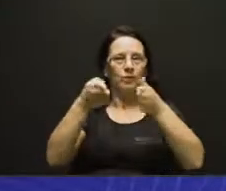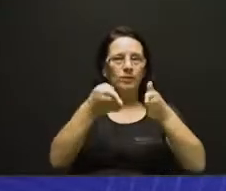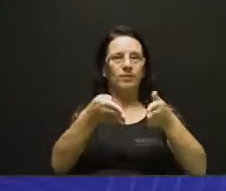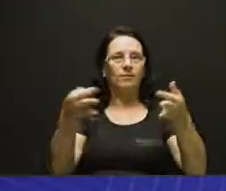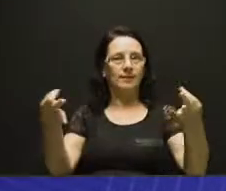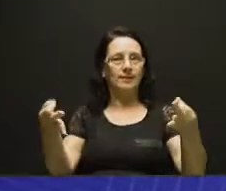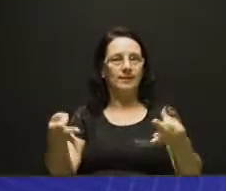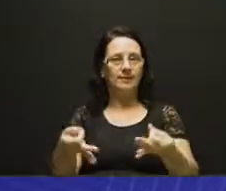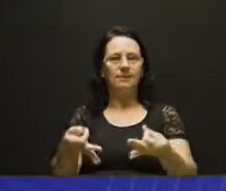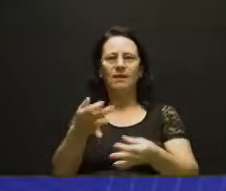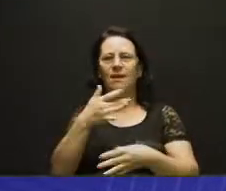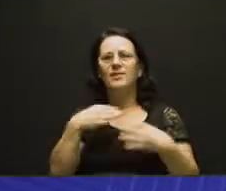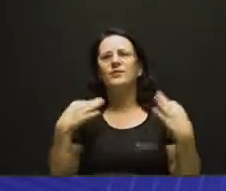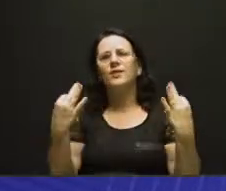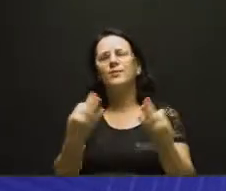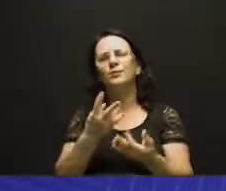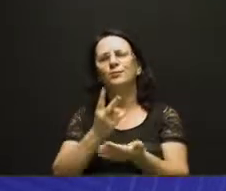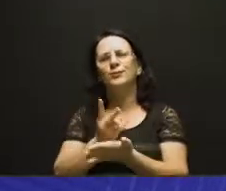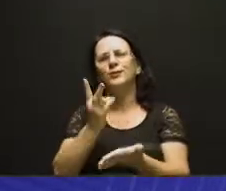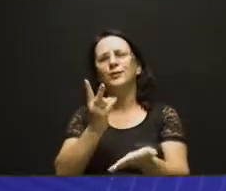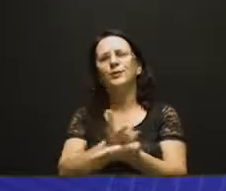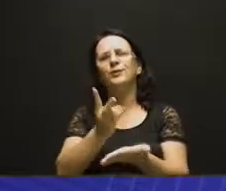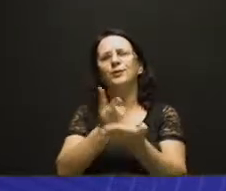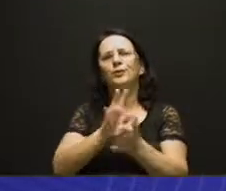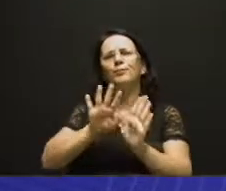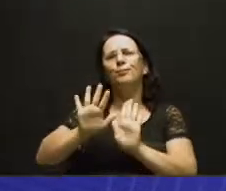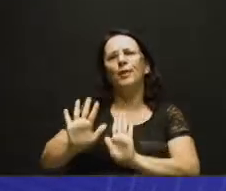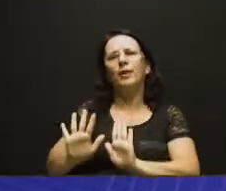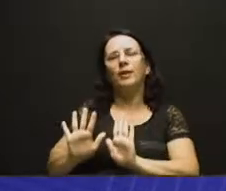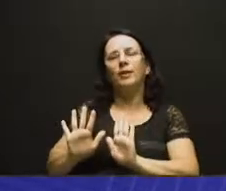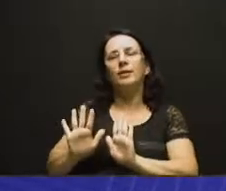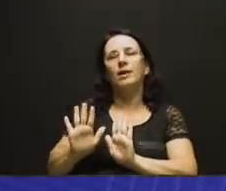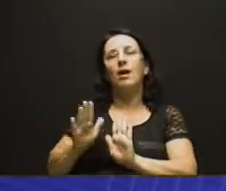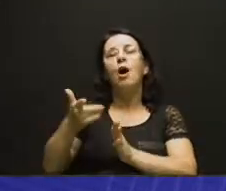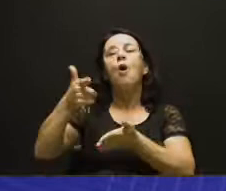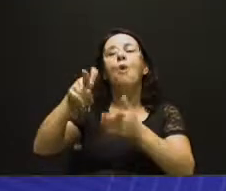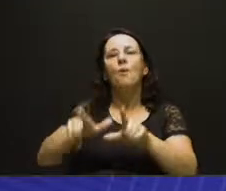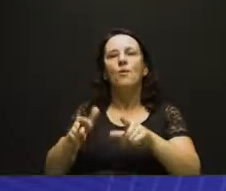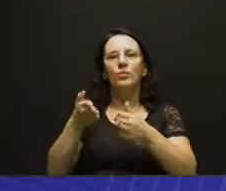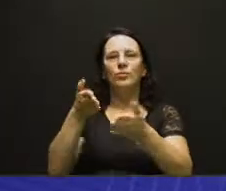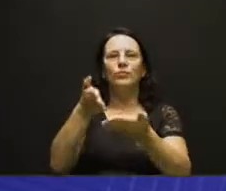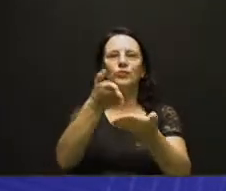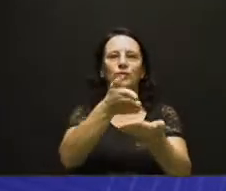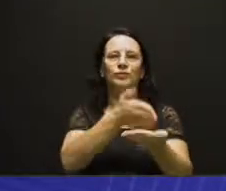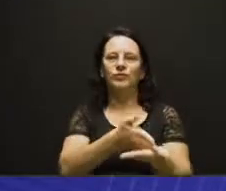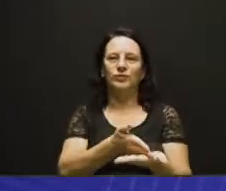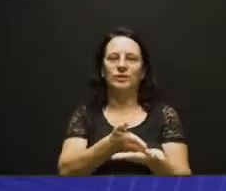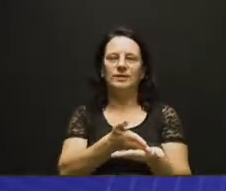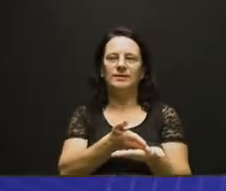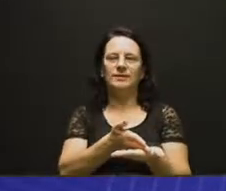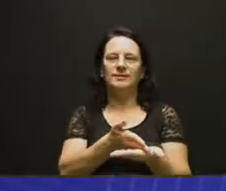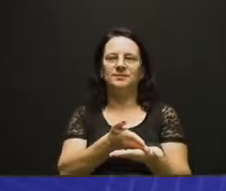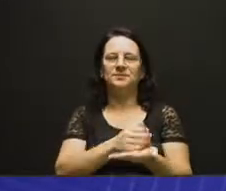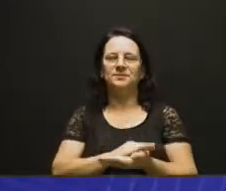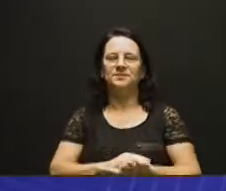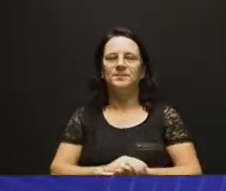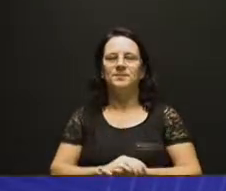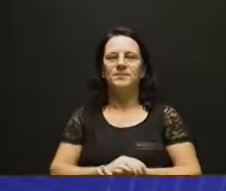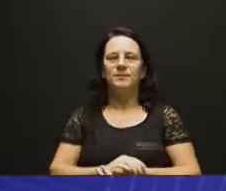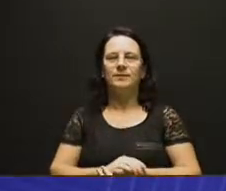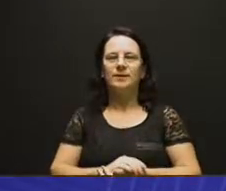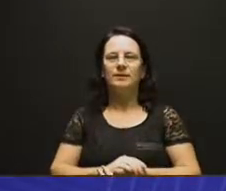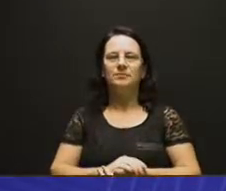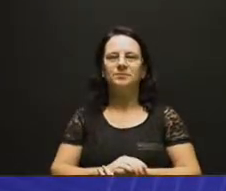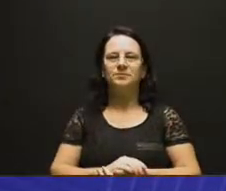às famílias vão continuar engessados e sem saber pra onde correr e judicializando todas as questões